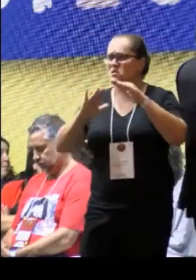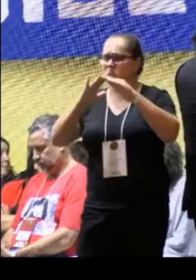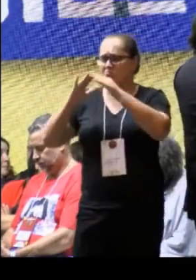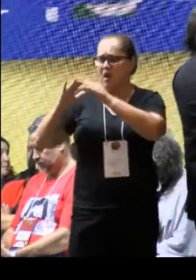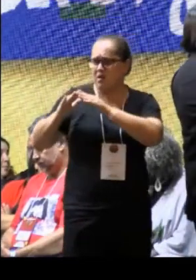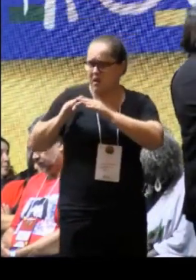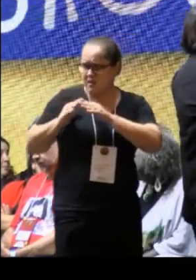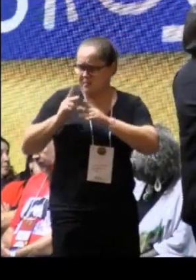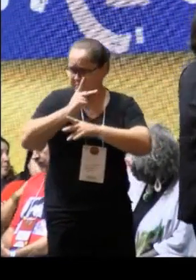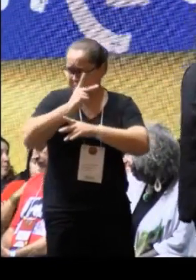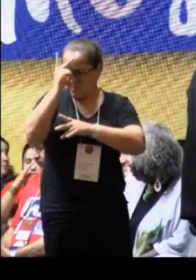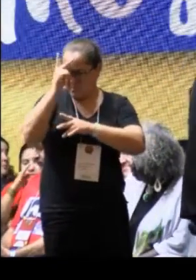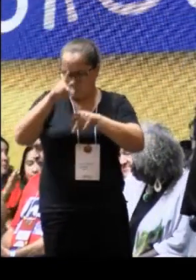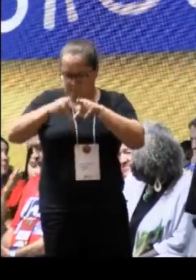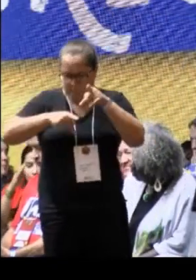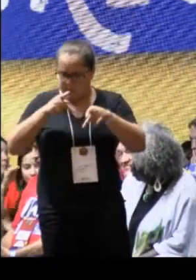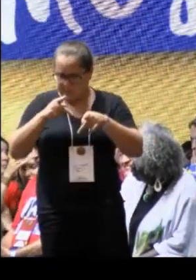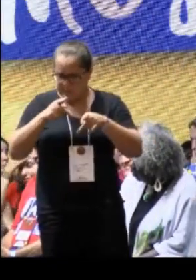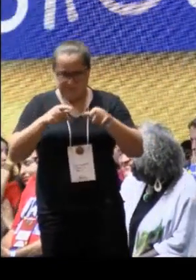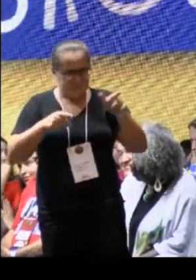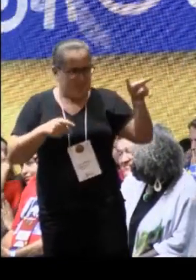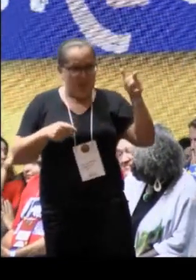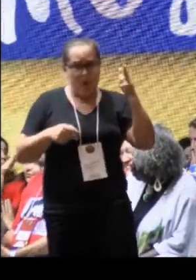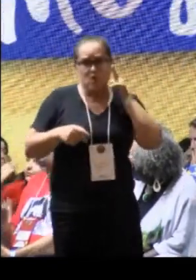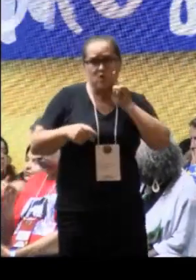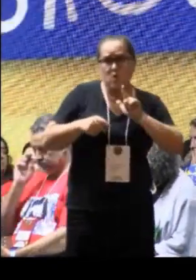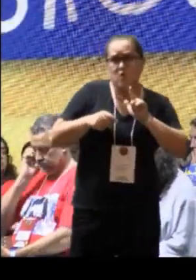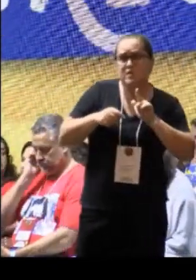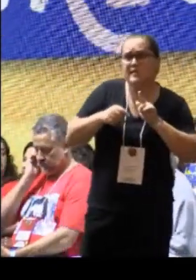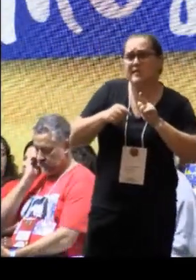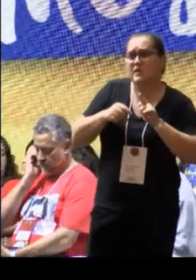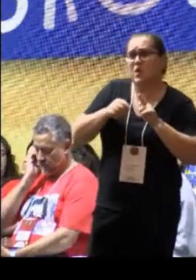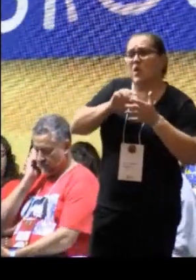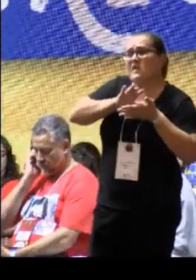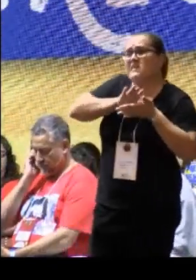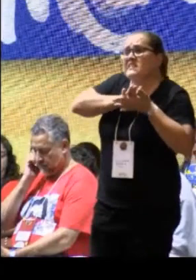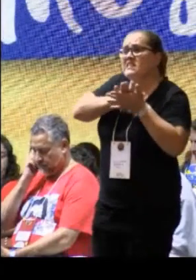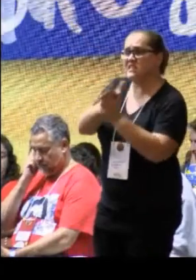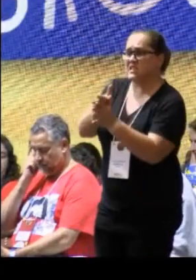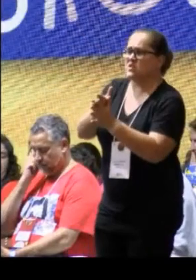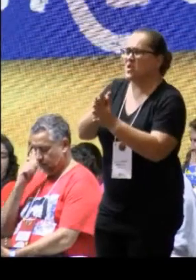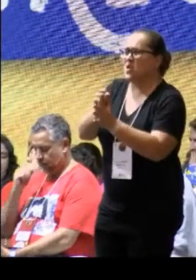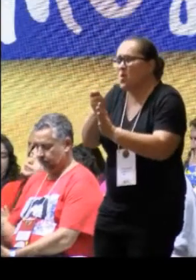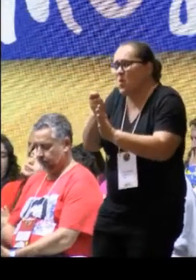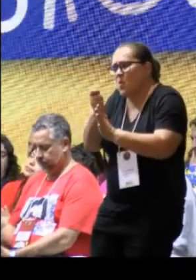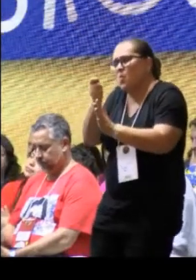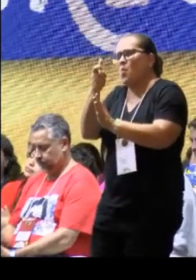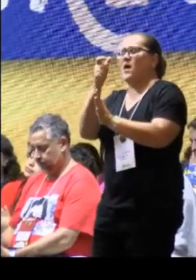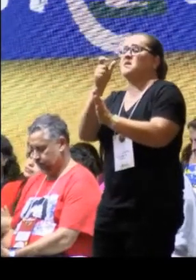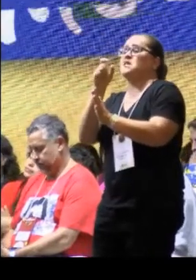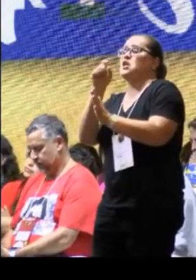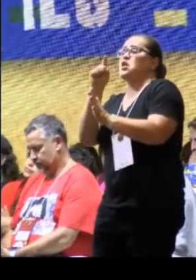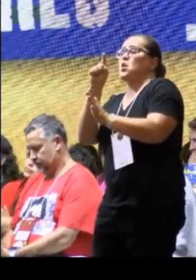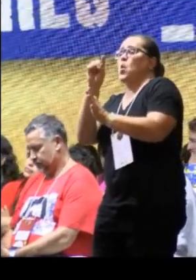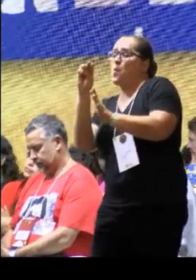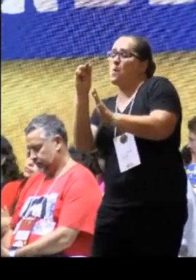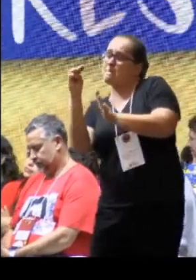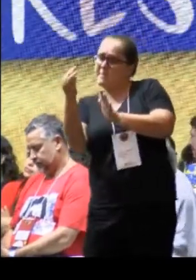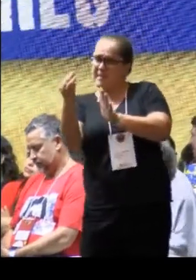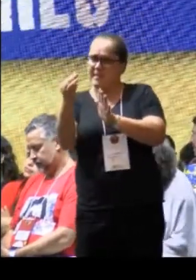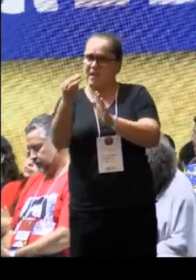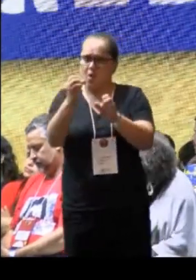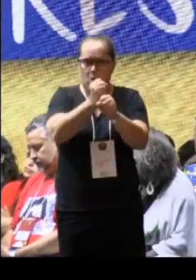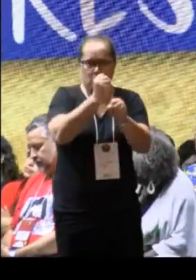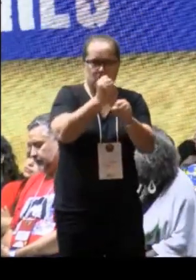também porque não conseguiram destruir, sabe, as quase 1.400.000 cisternas que os governos do